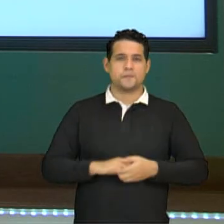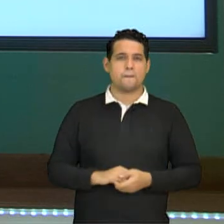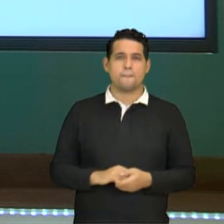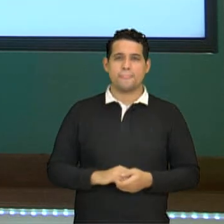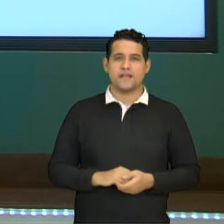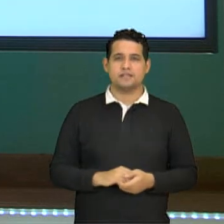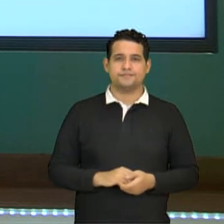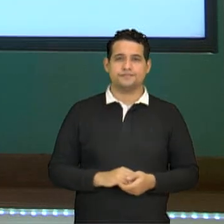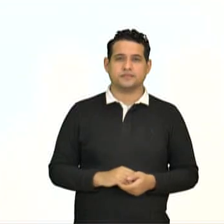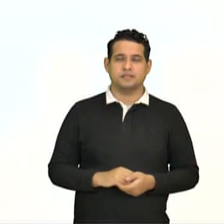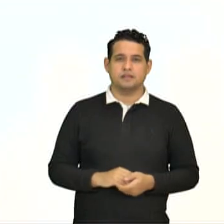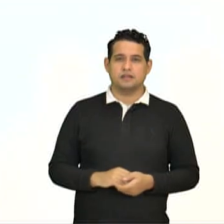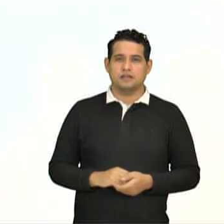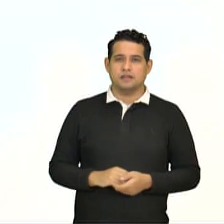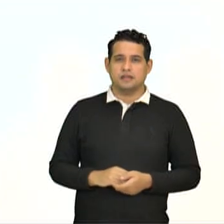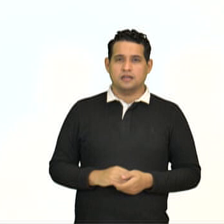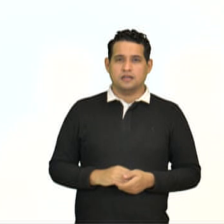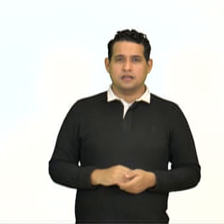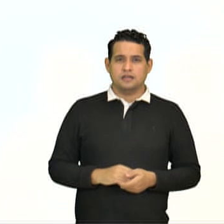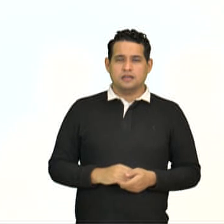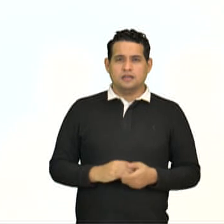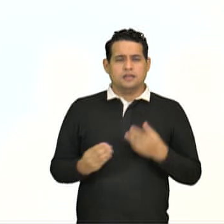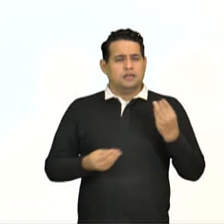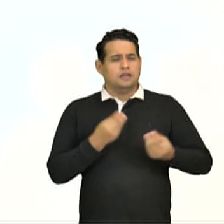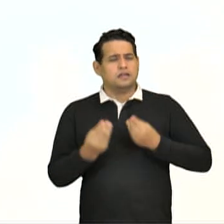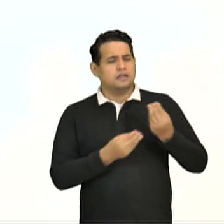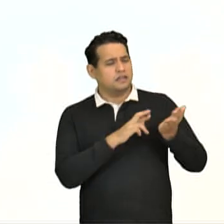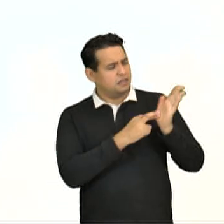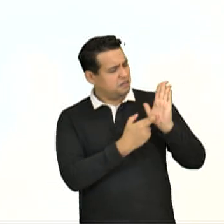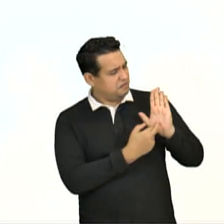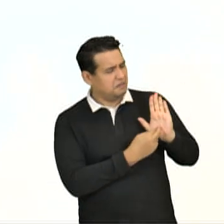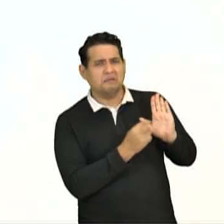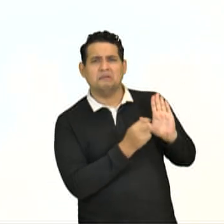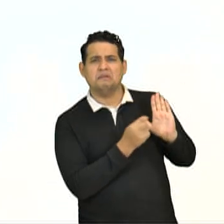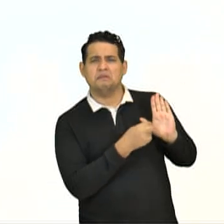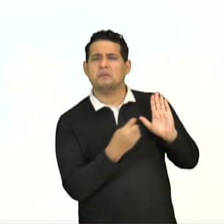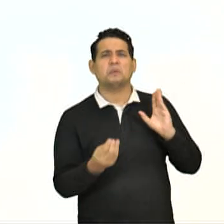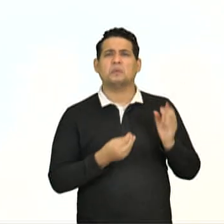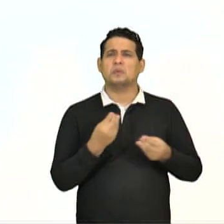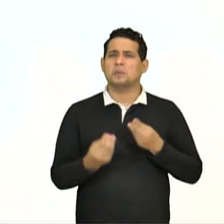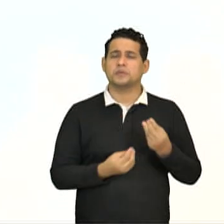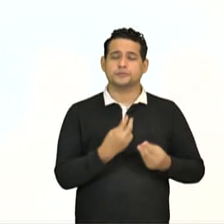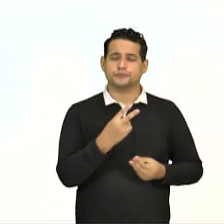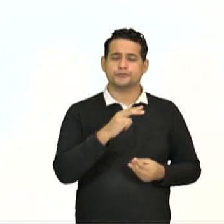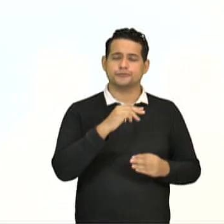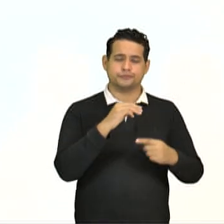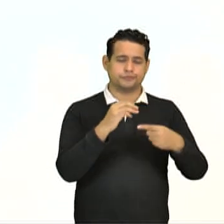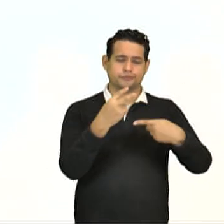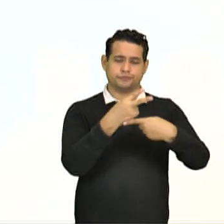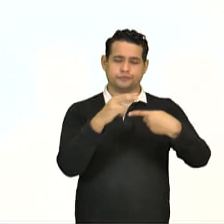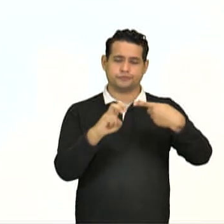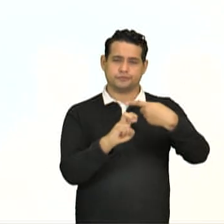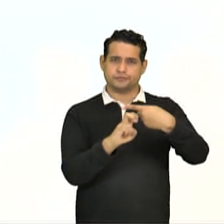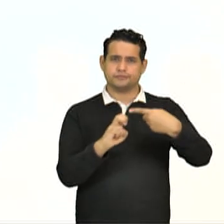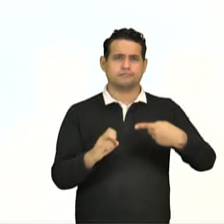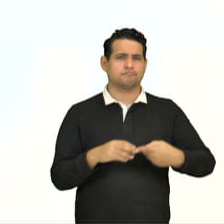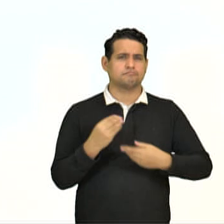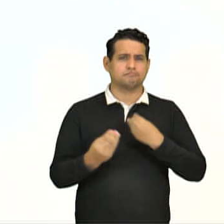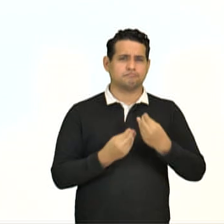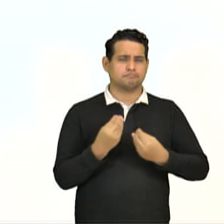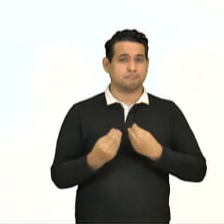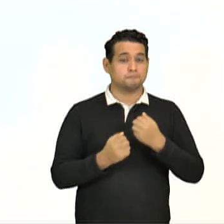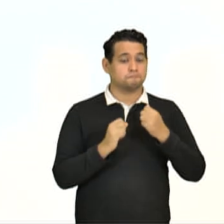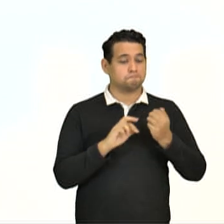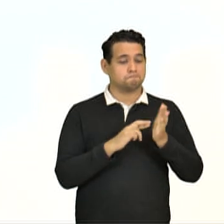ok? Bom, como é que eu poderia representar, então, 2/5 de 1 metro? Eu